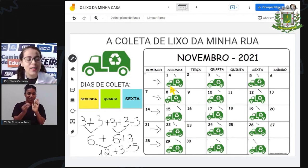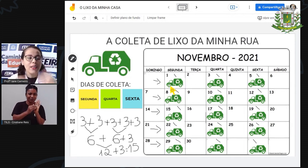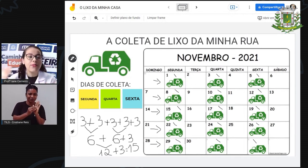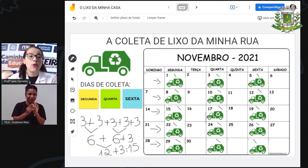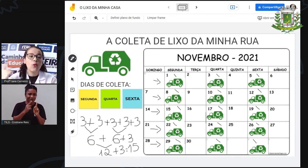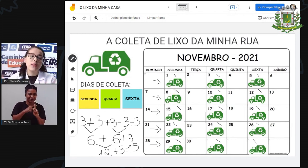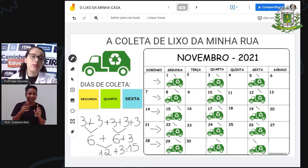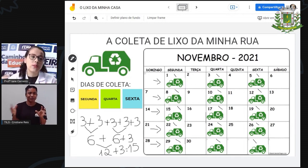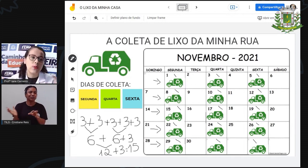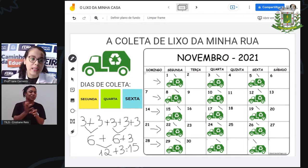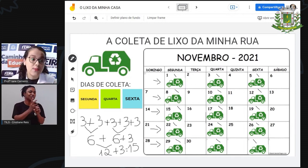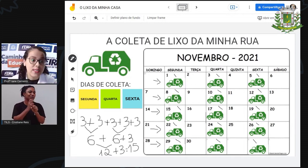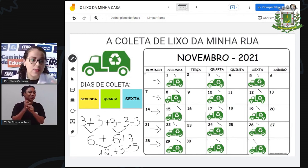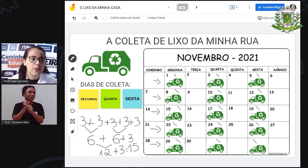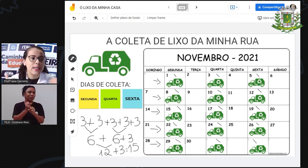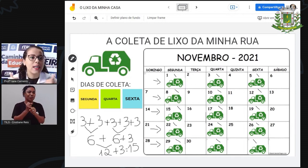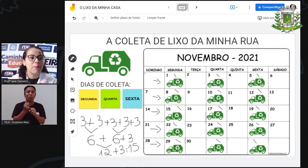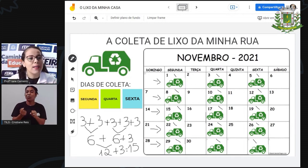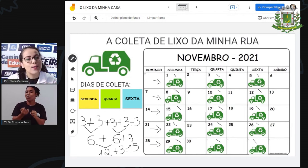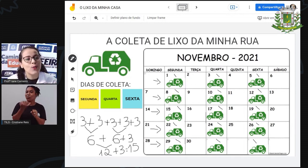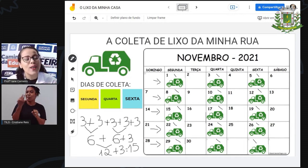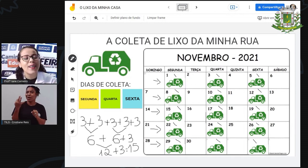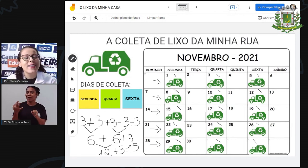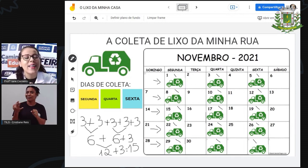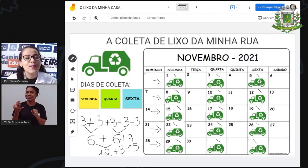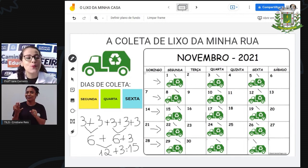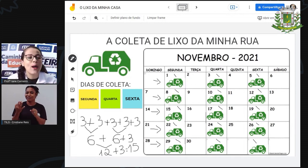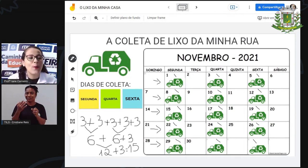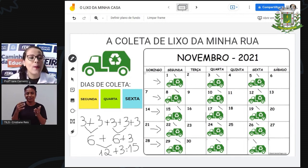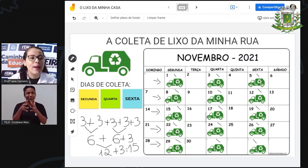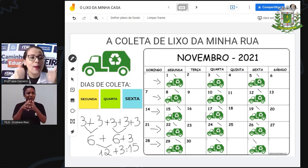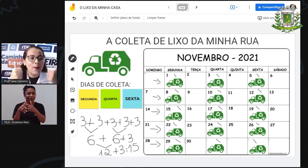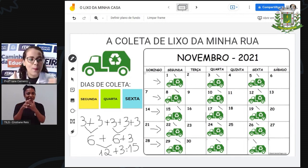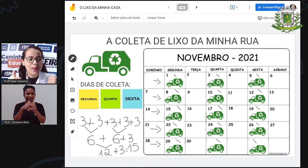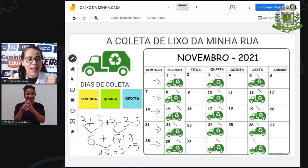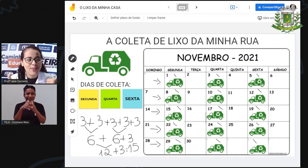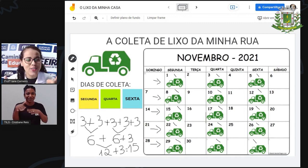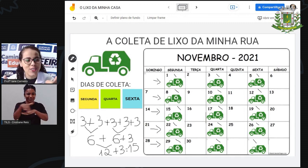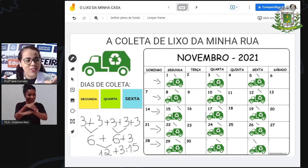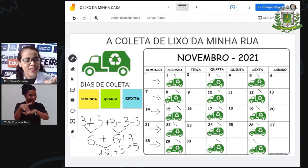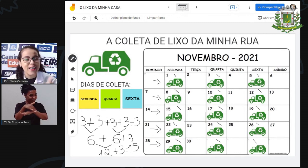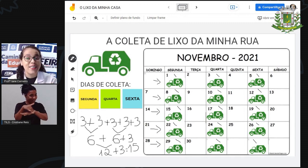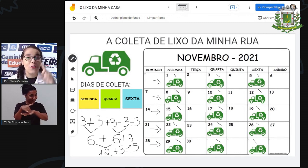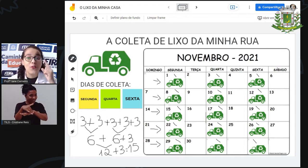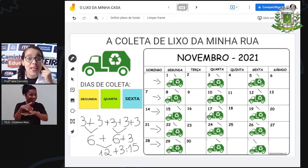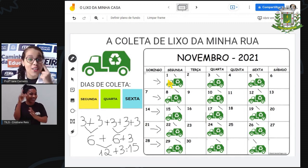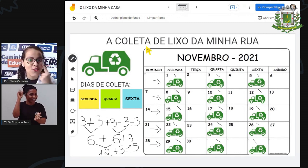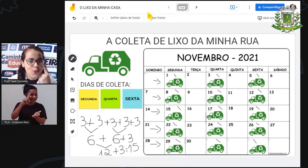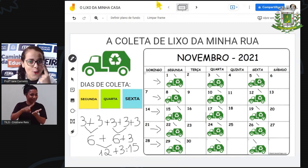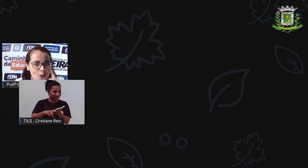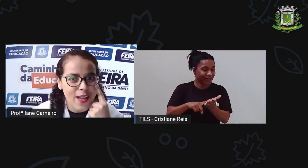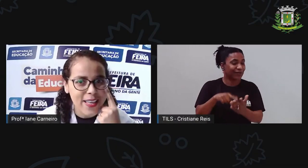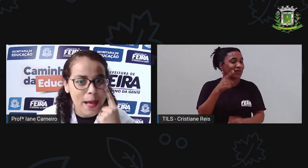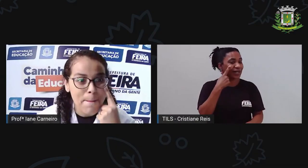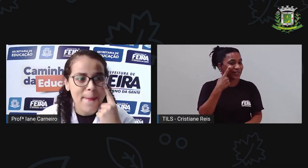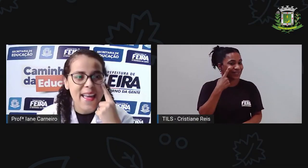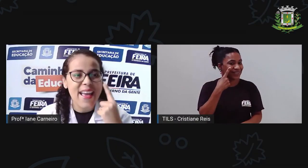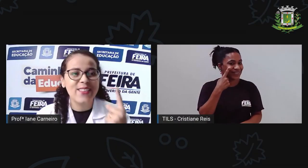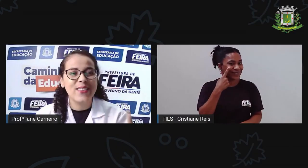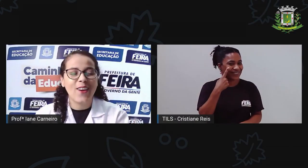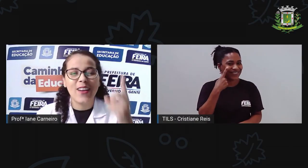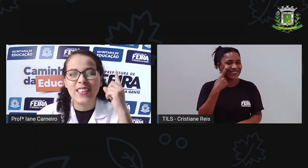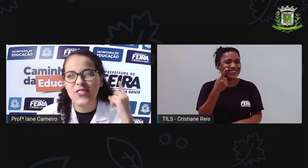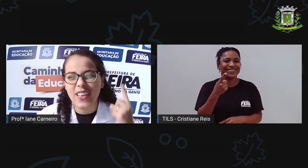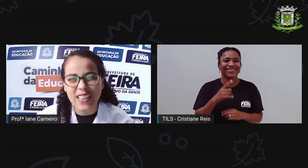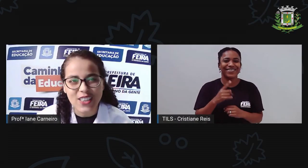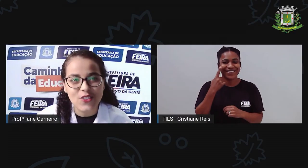conta e vê quantas vezes foi que ele passou na sua rua. Combinado, gente? Então, fiquem de olho aí,